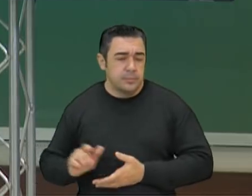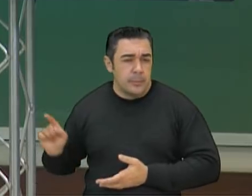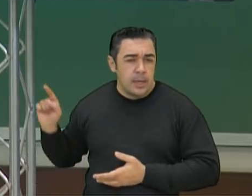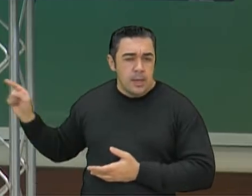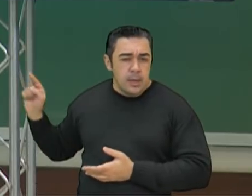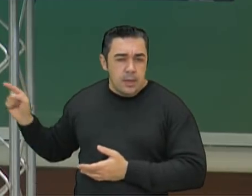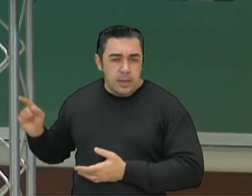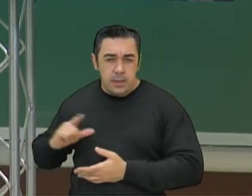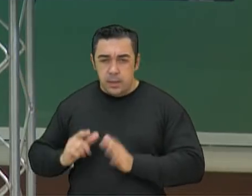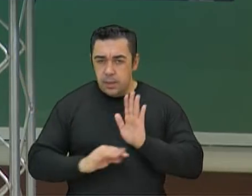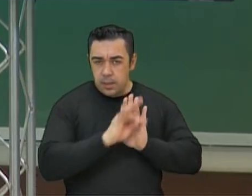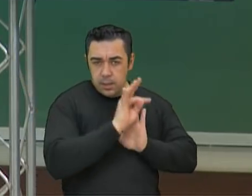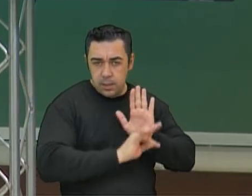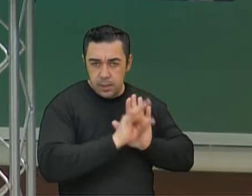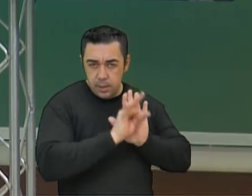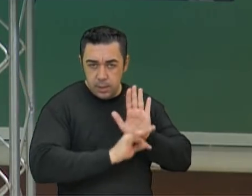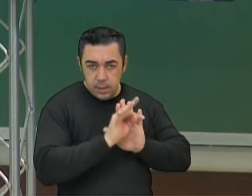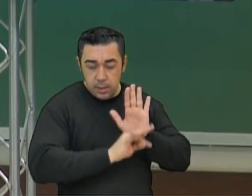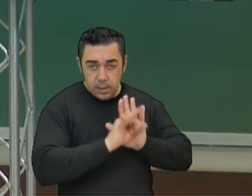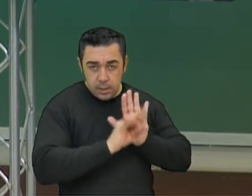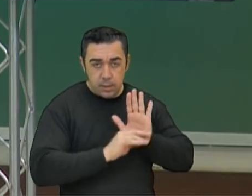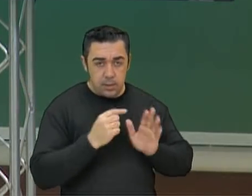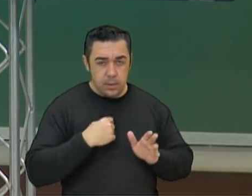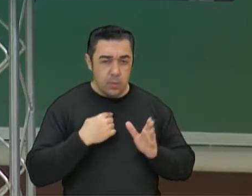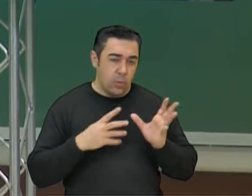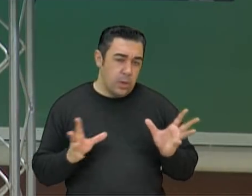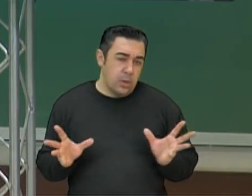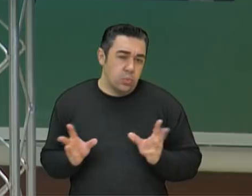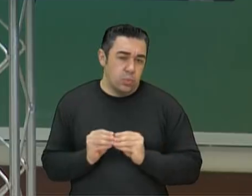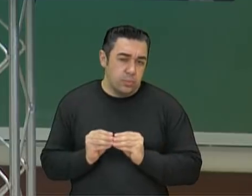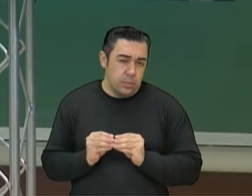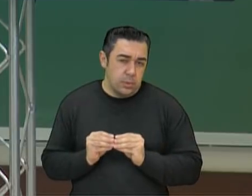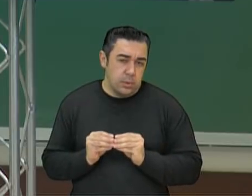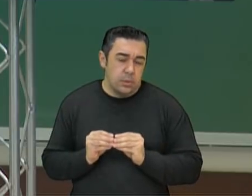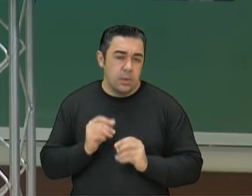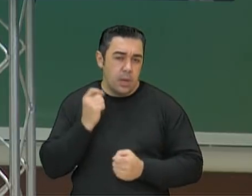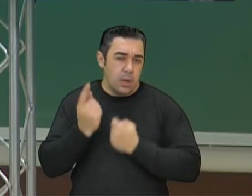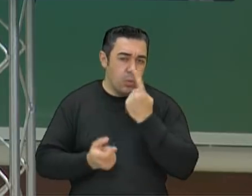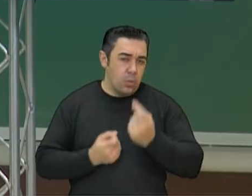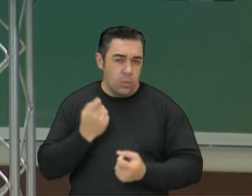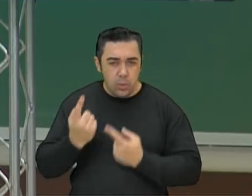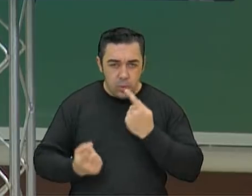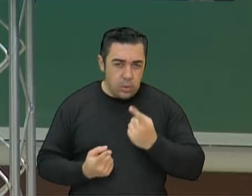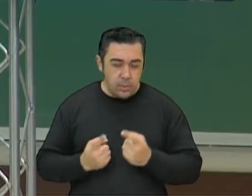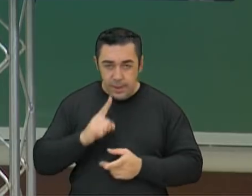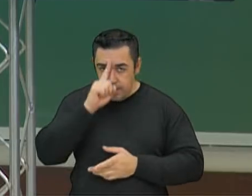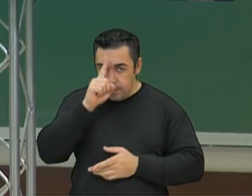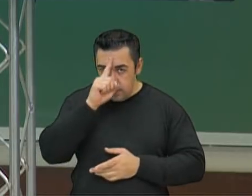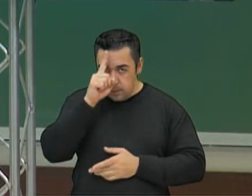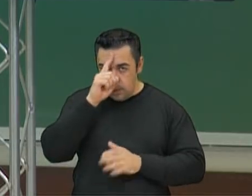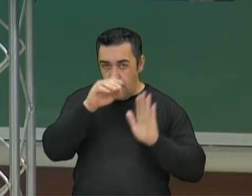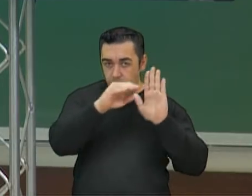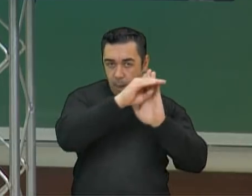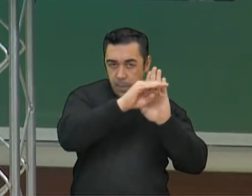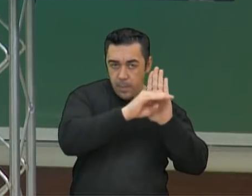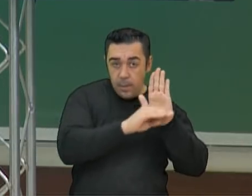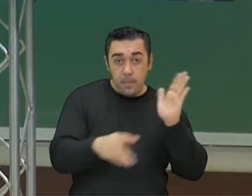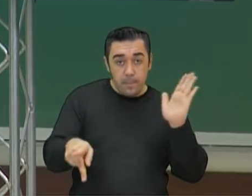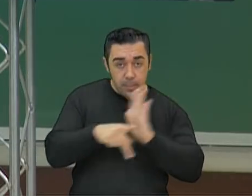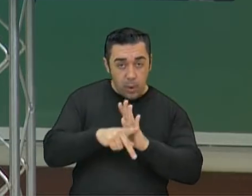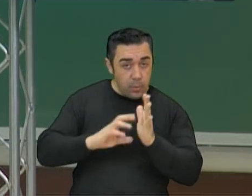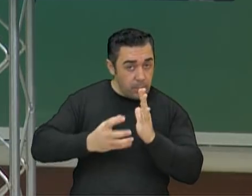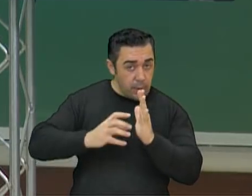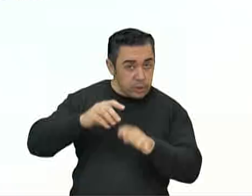Aqui, você tem um texto que eu procurei dar uma resumida em algumas das ideias do programa do Partido